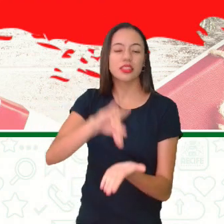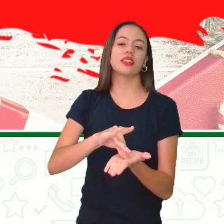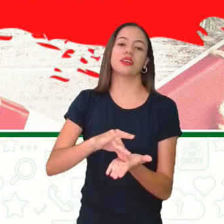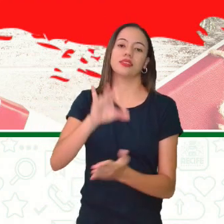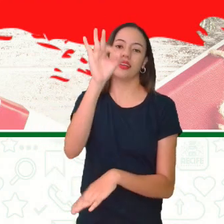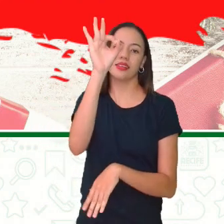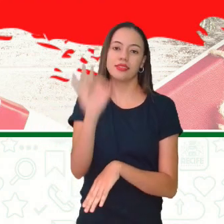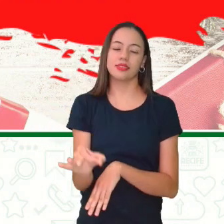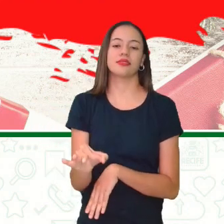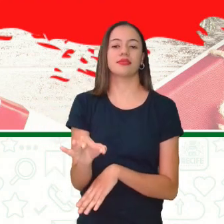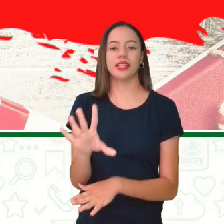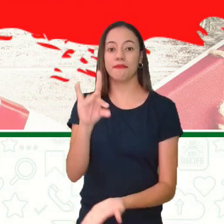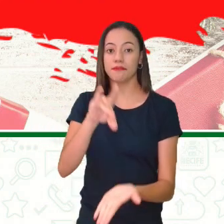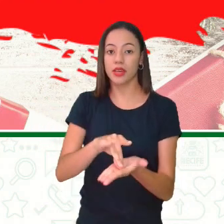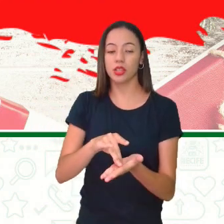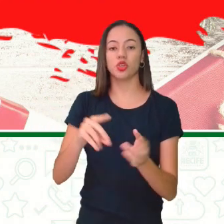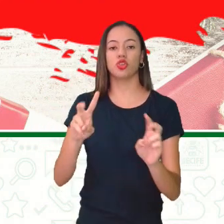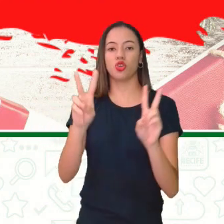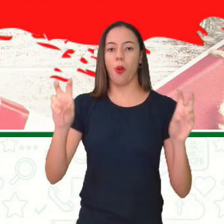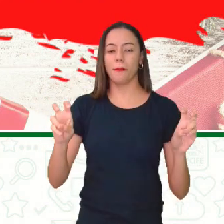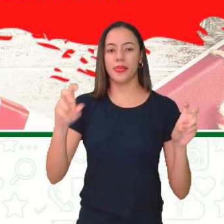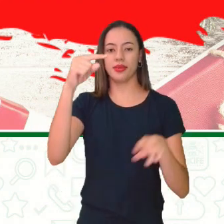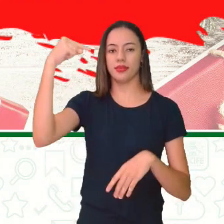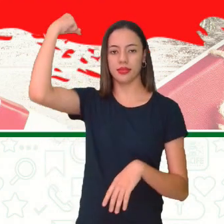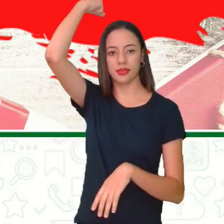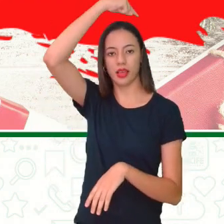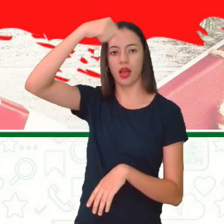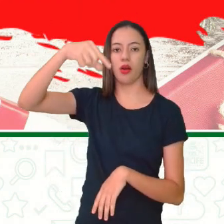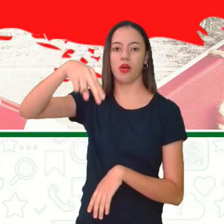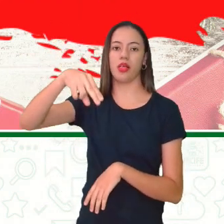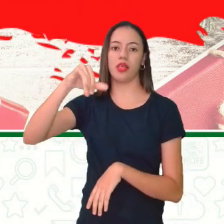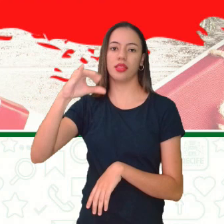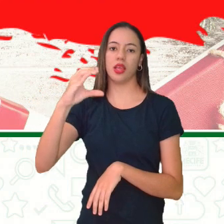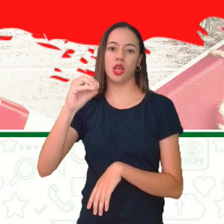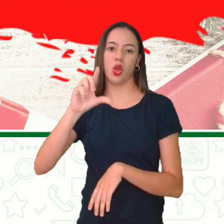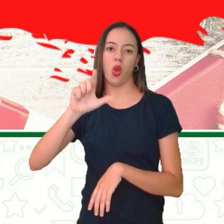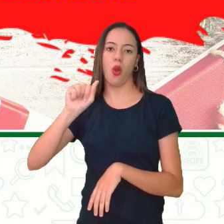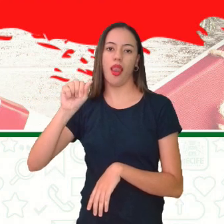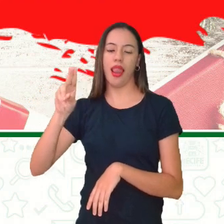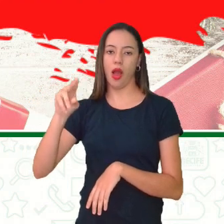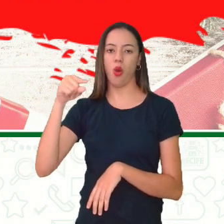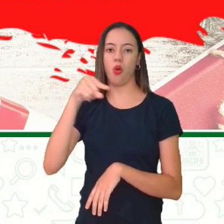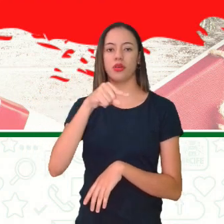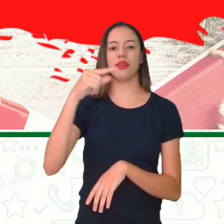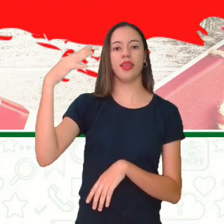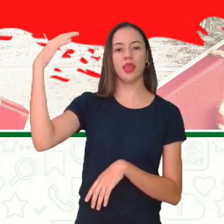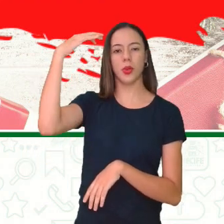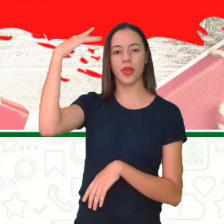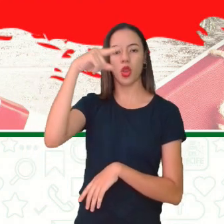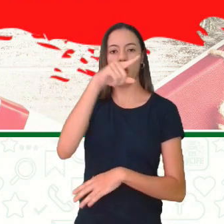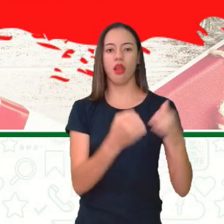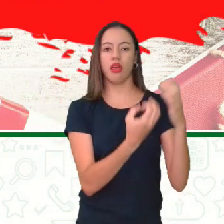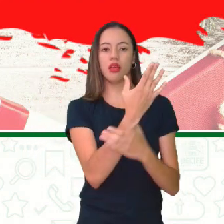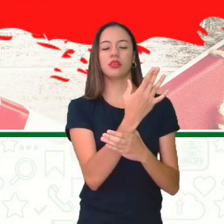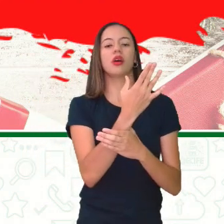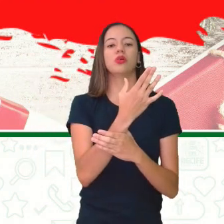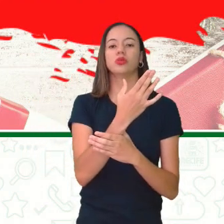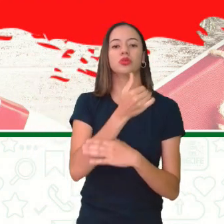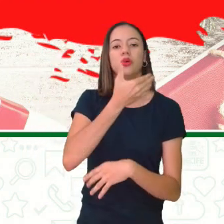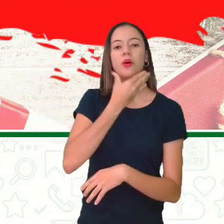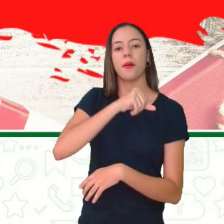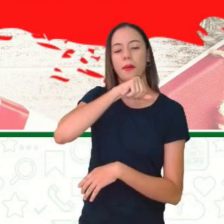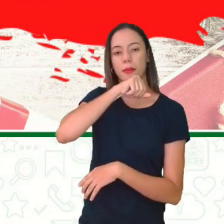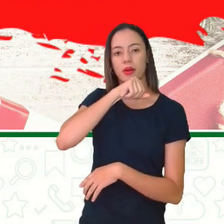a respeito do São Nicolau, né, ou do Papai Noel, é que ele foi bispo